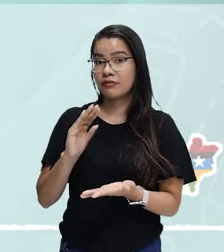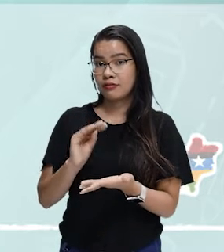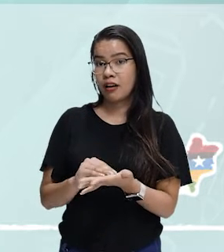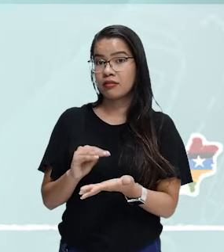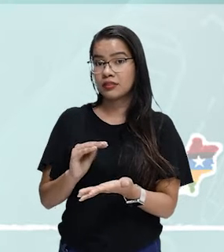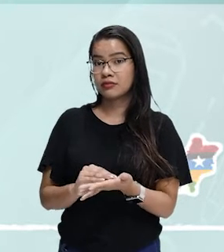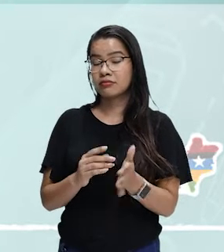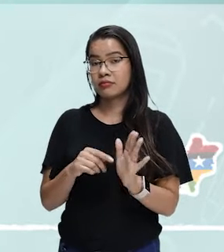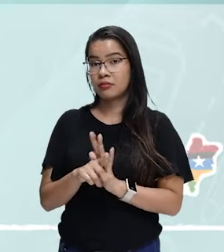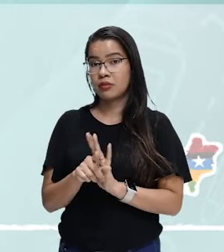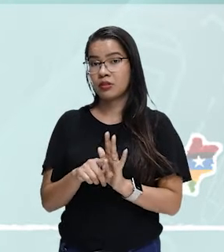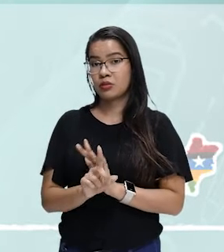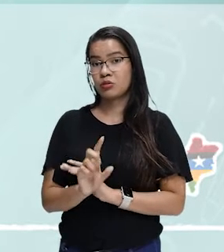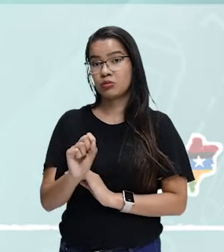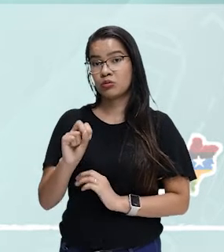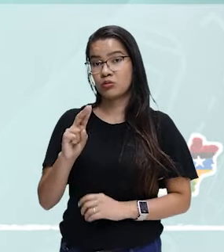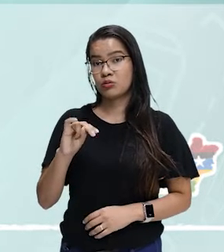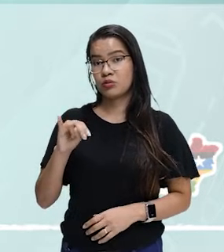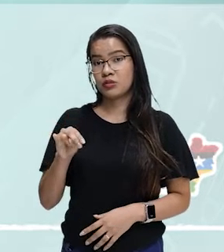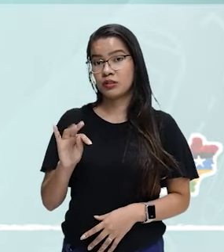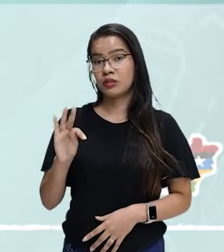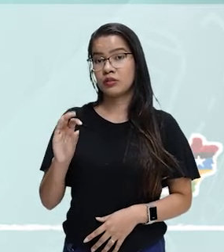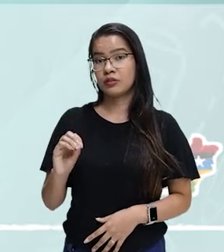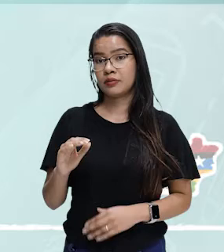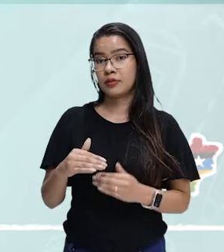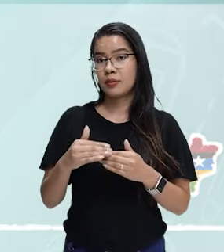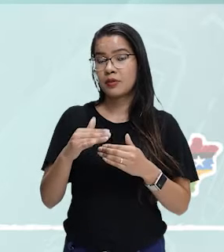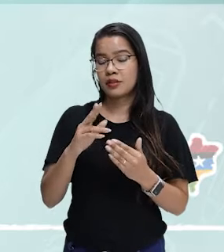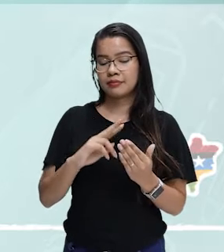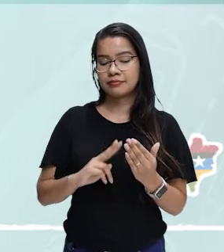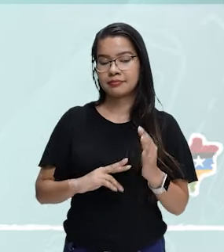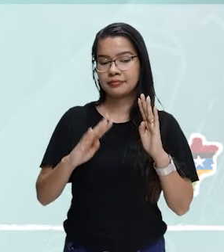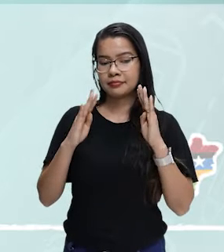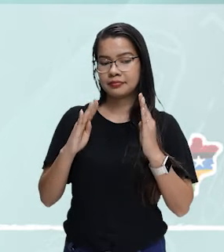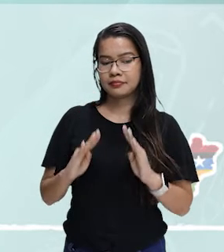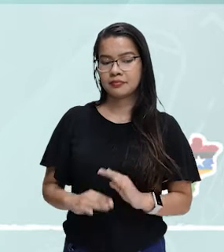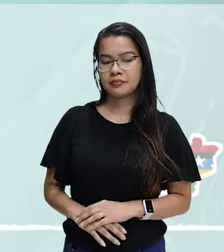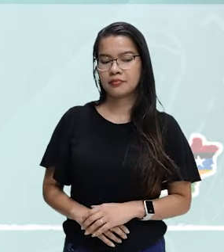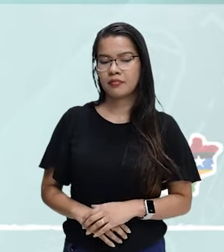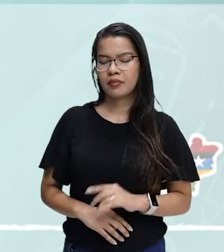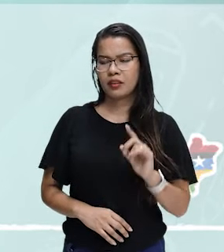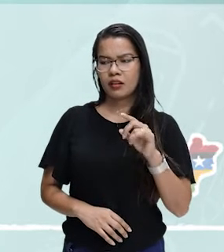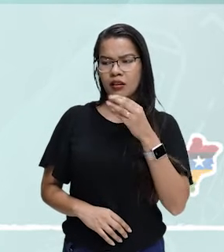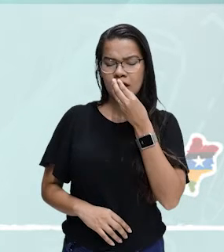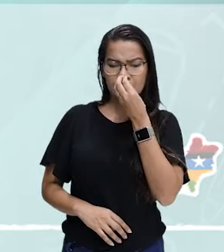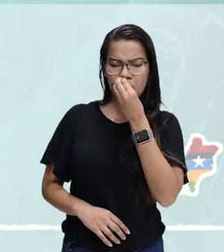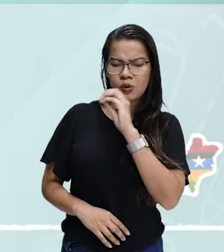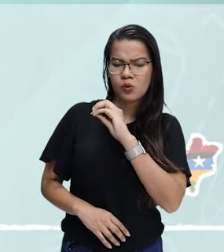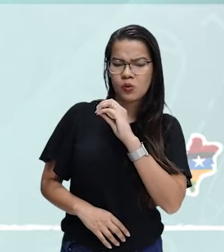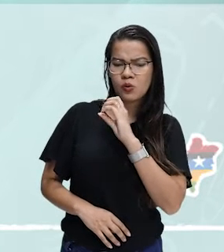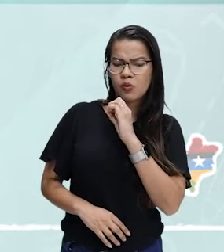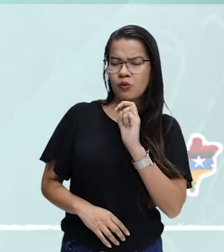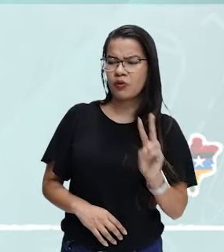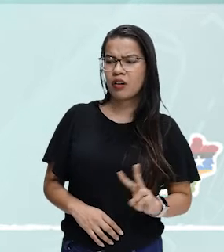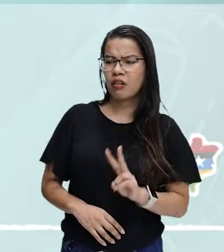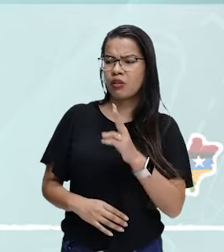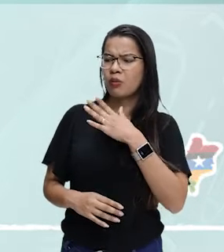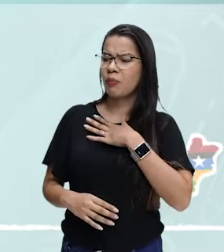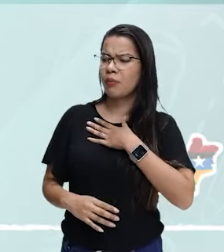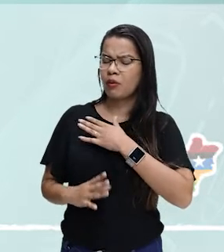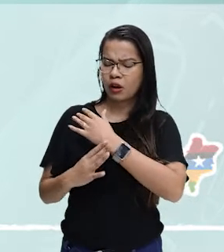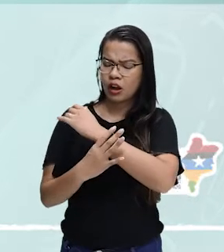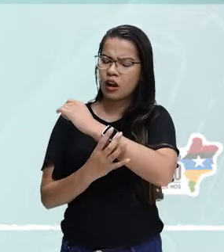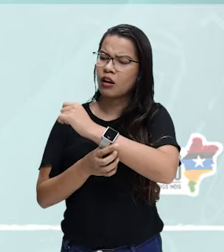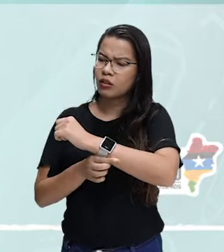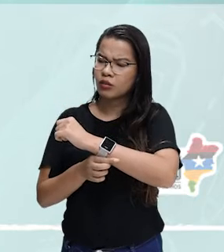falta, né, na questão um sujeito. Vamos ver as demais. Ignoras quanto custou o meu relógio? Ignoras é o